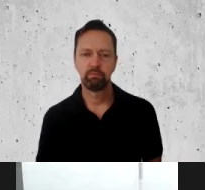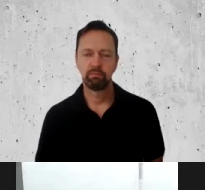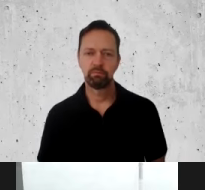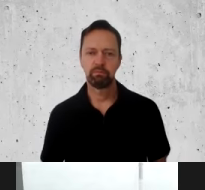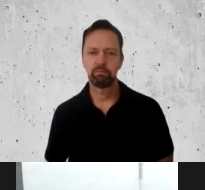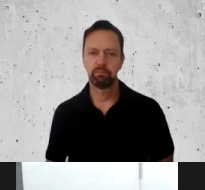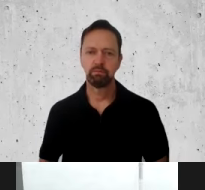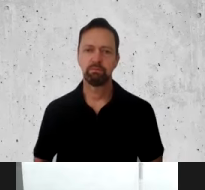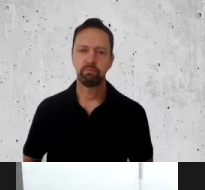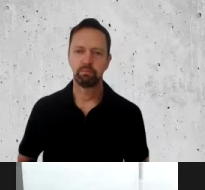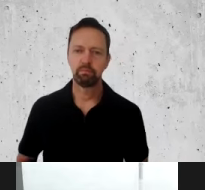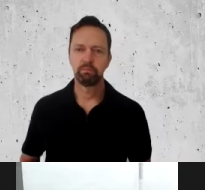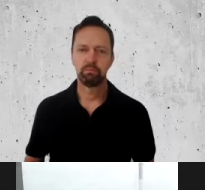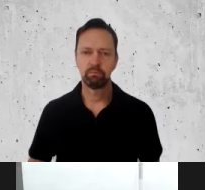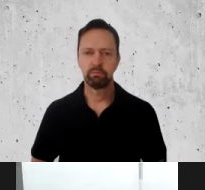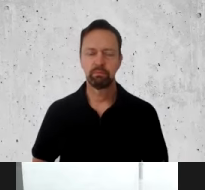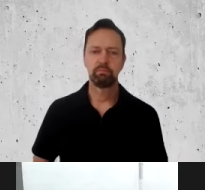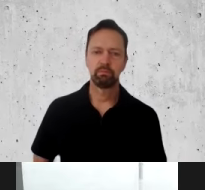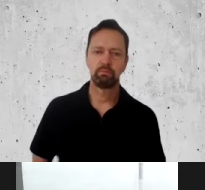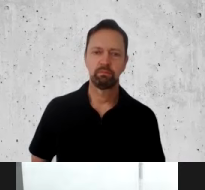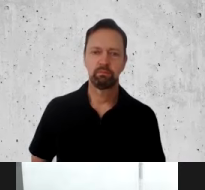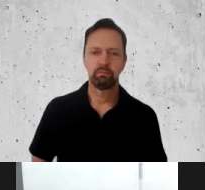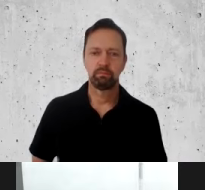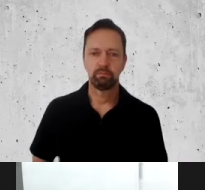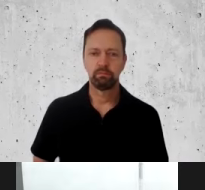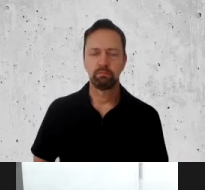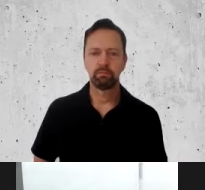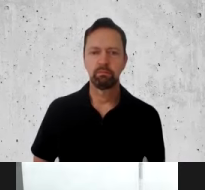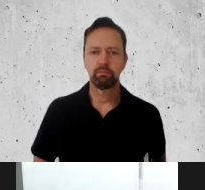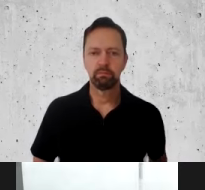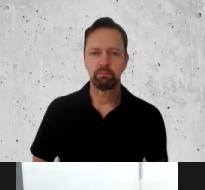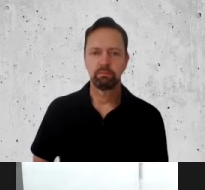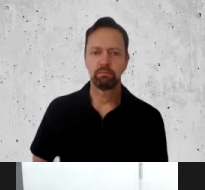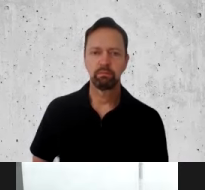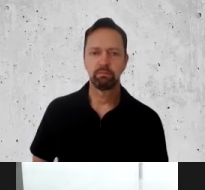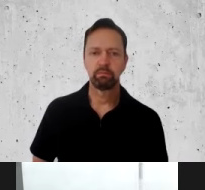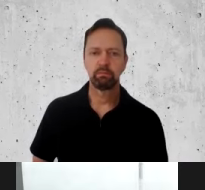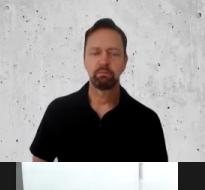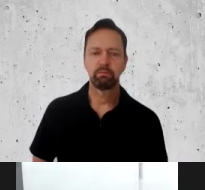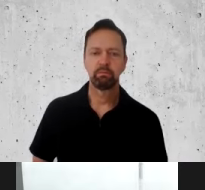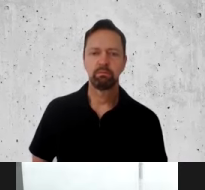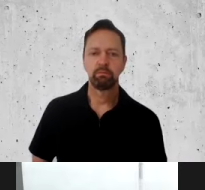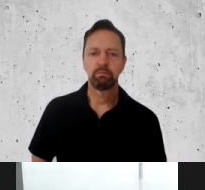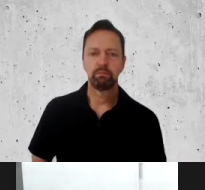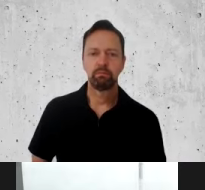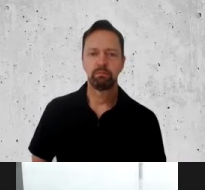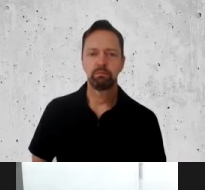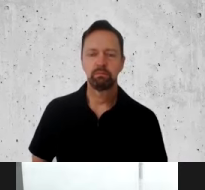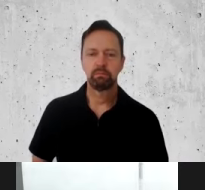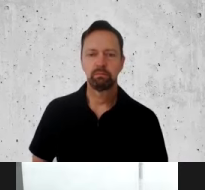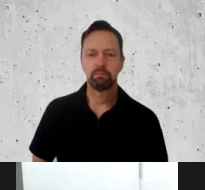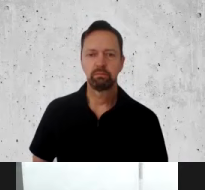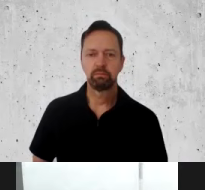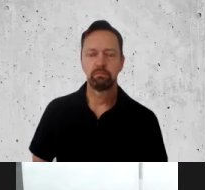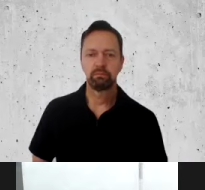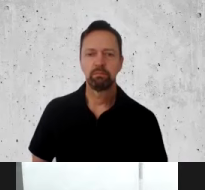respeito do tema de hoje, da aula de hoje, e pretendo ser breve. E digo me arriscar porque, como eu já disse na